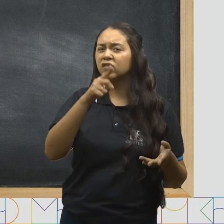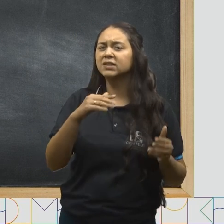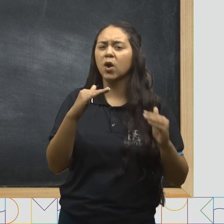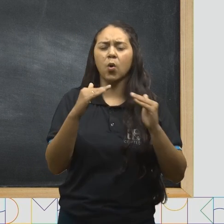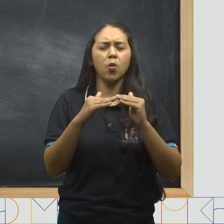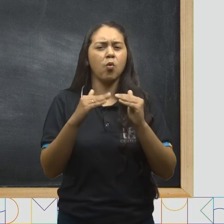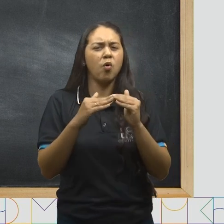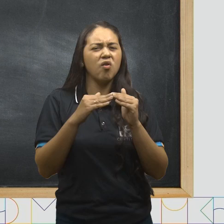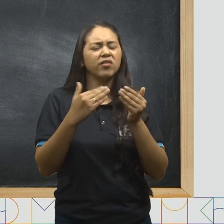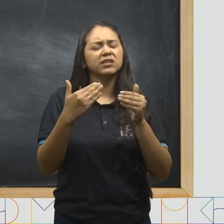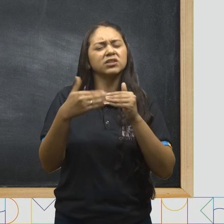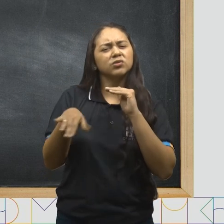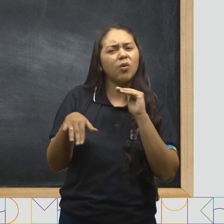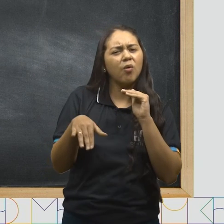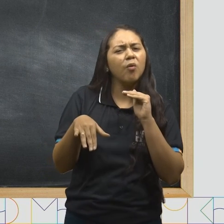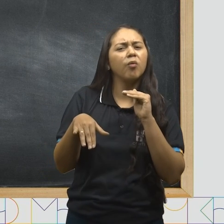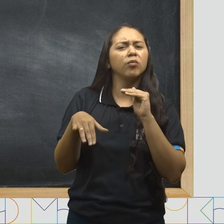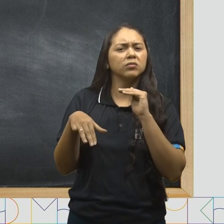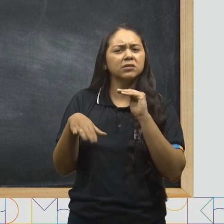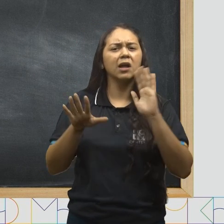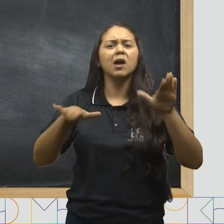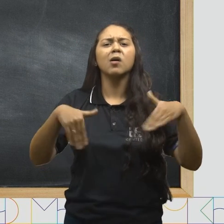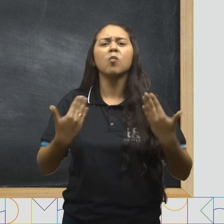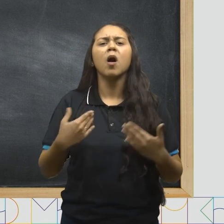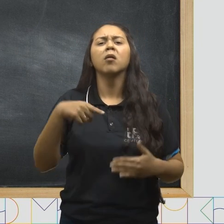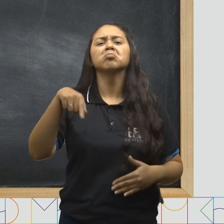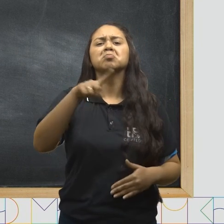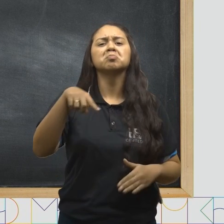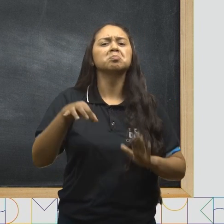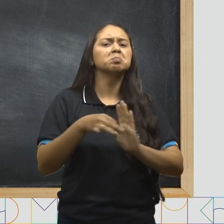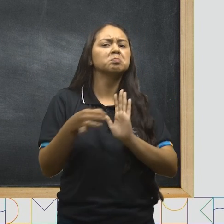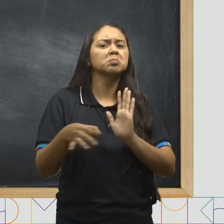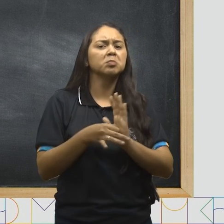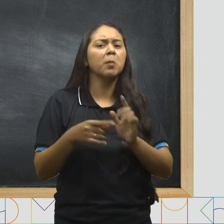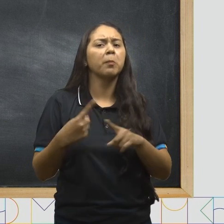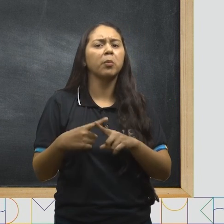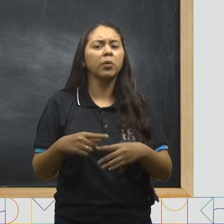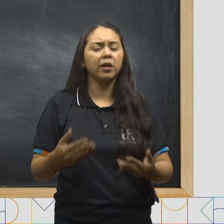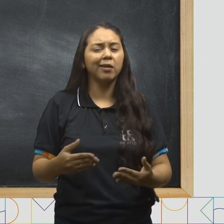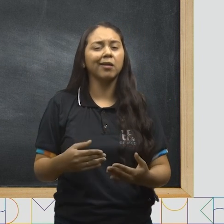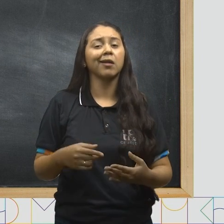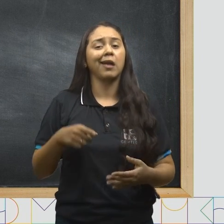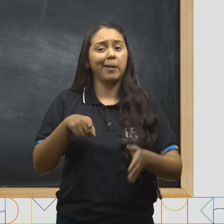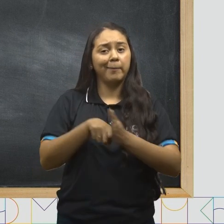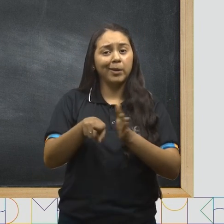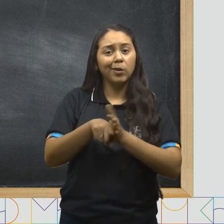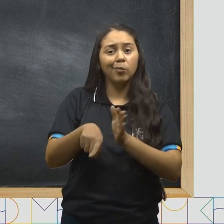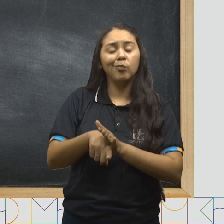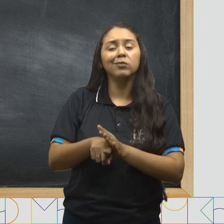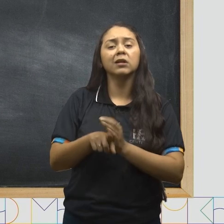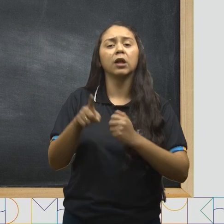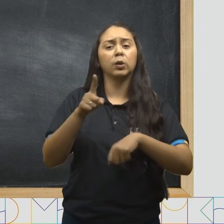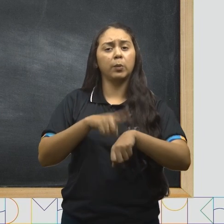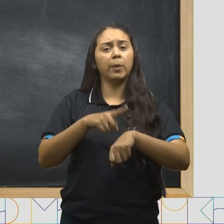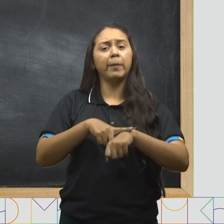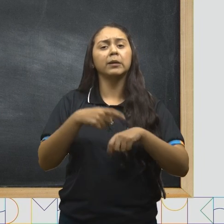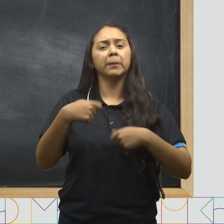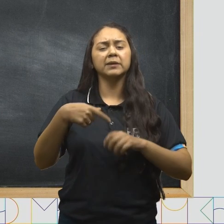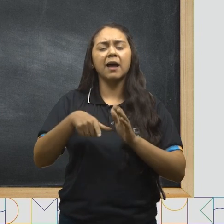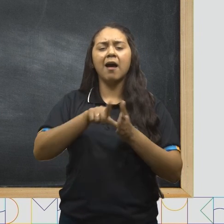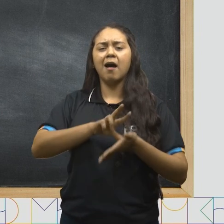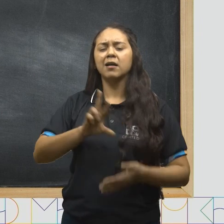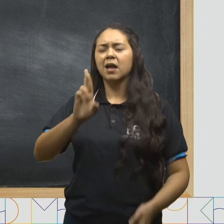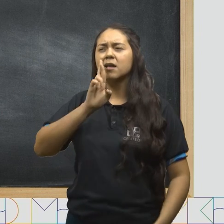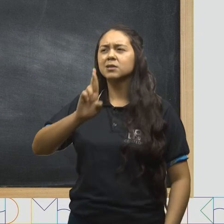Você concorda ou discorda? Qual é o seu argumento? Estas perguntas devem ser